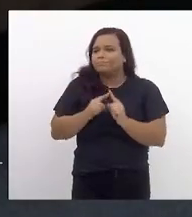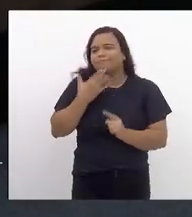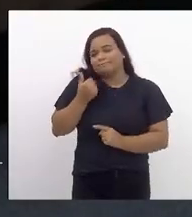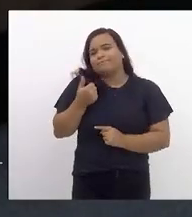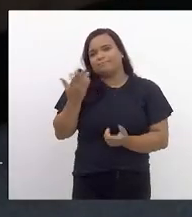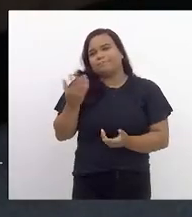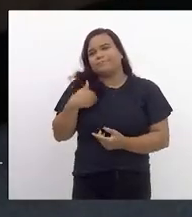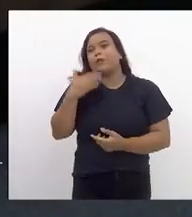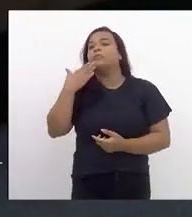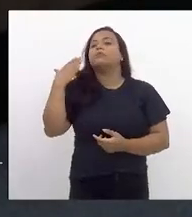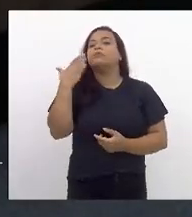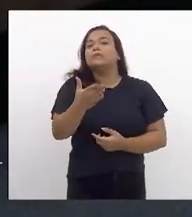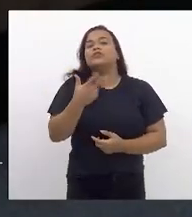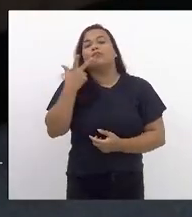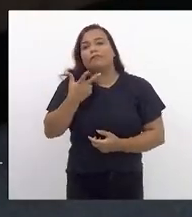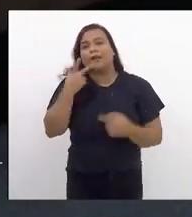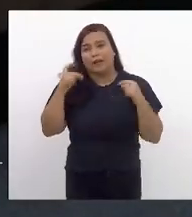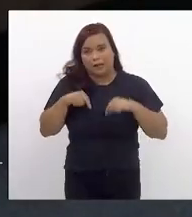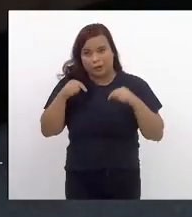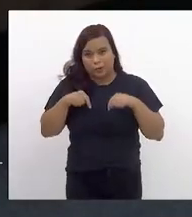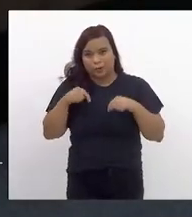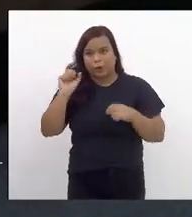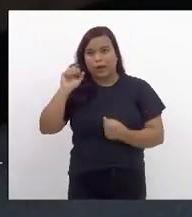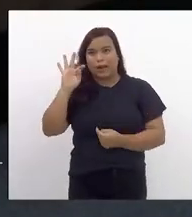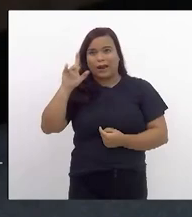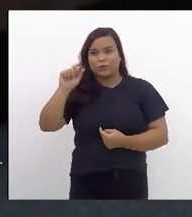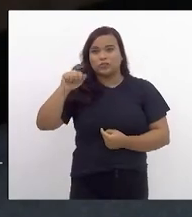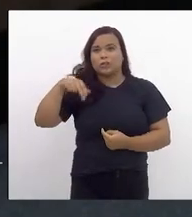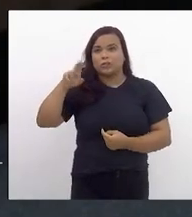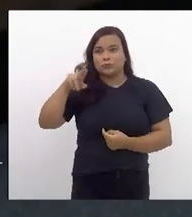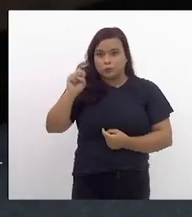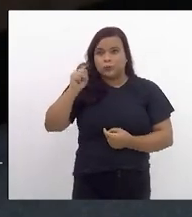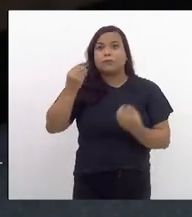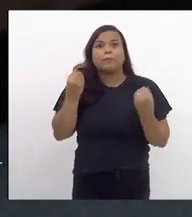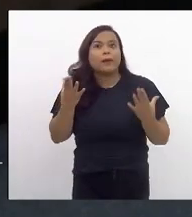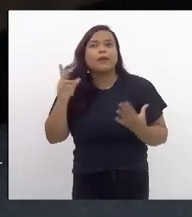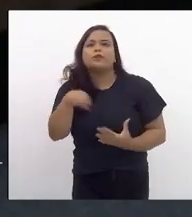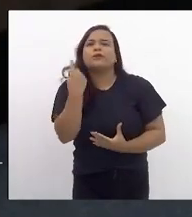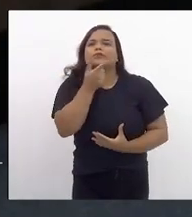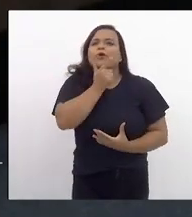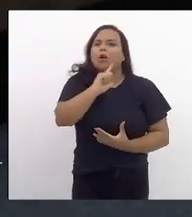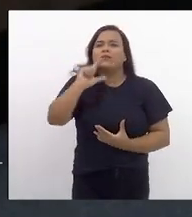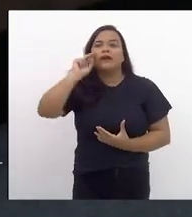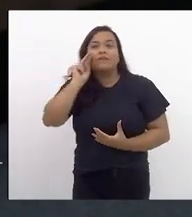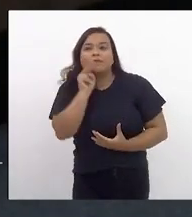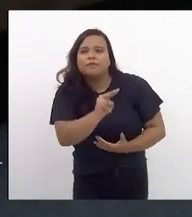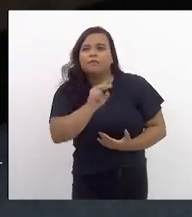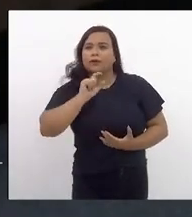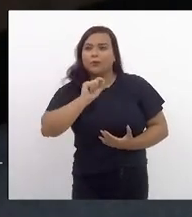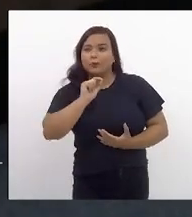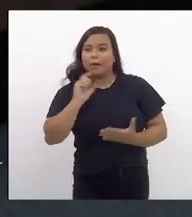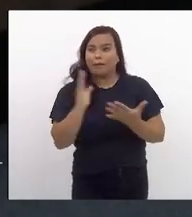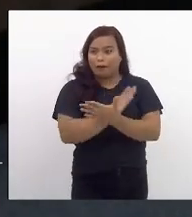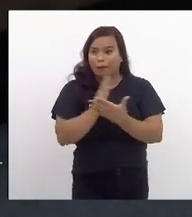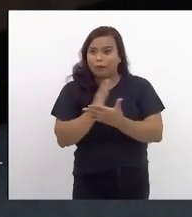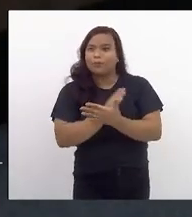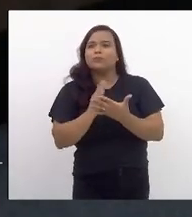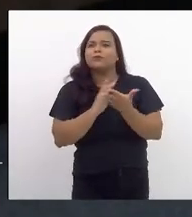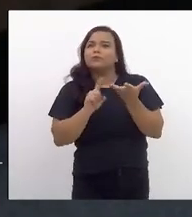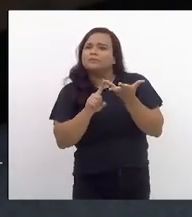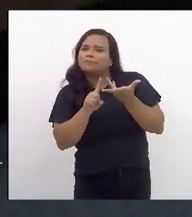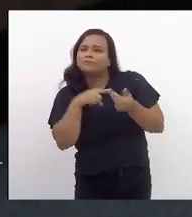palavra, deputado Átila Nunes, para que a gente possa observar alguns elementos